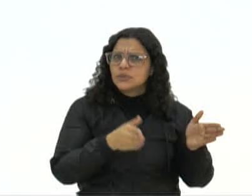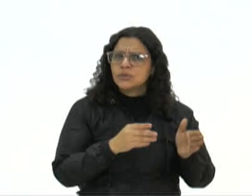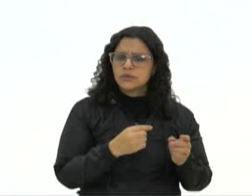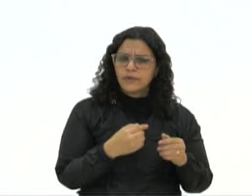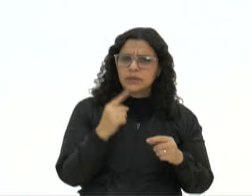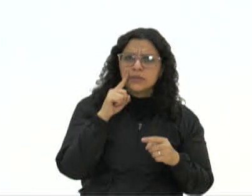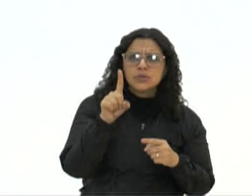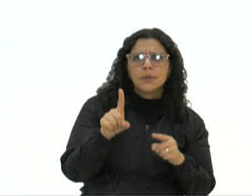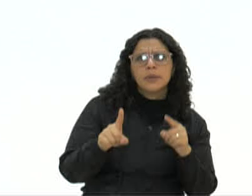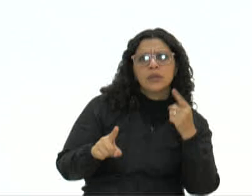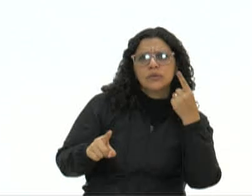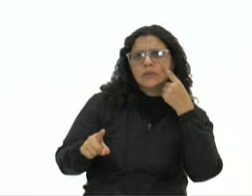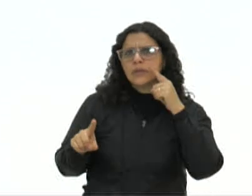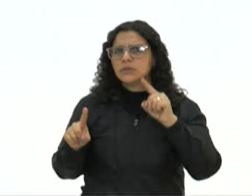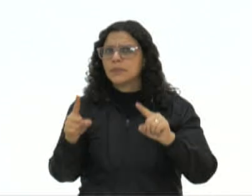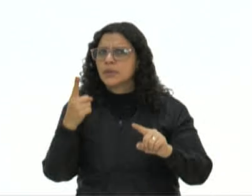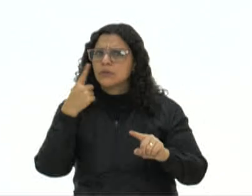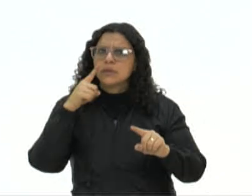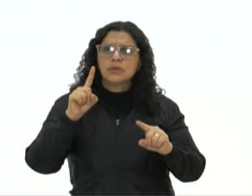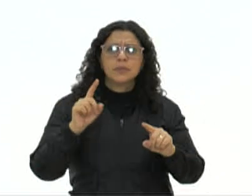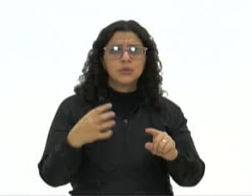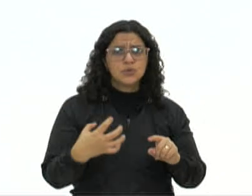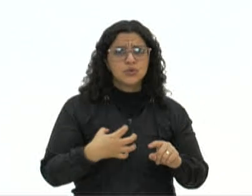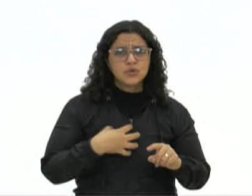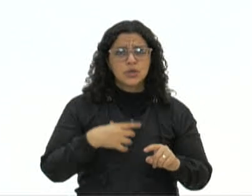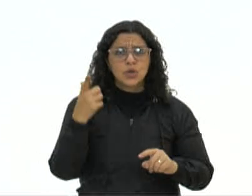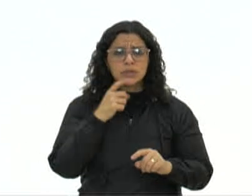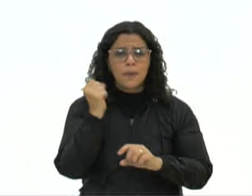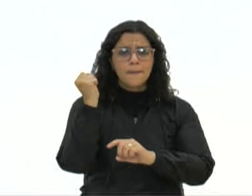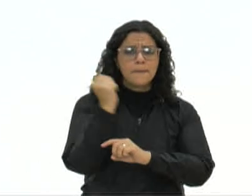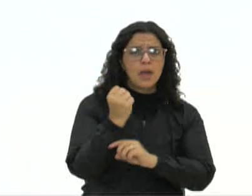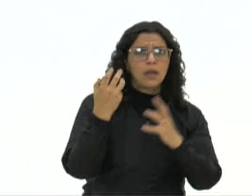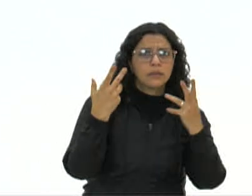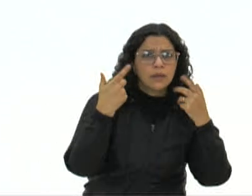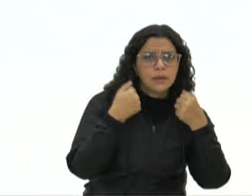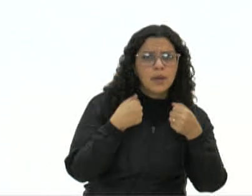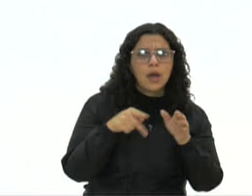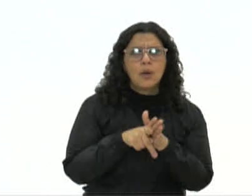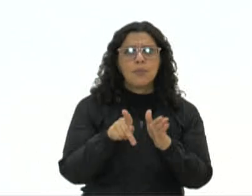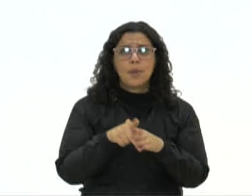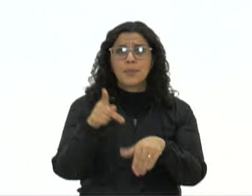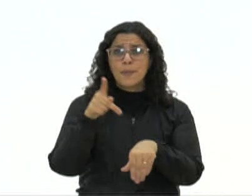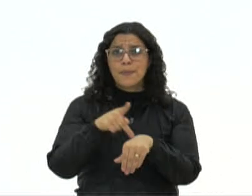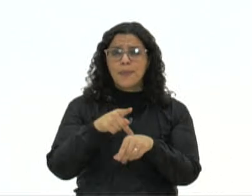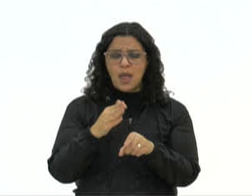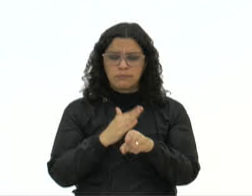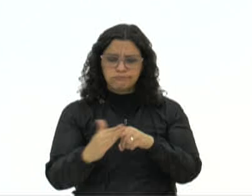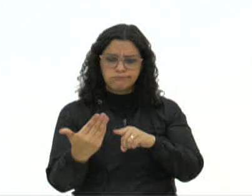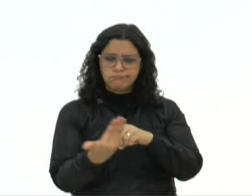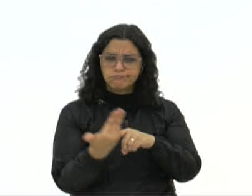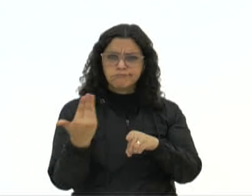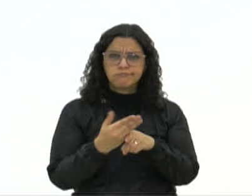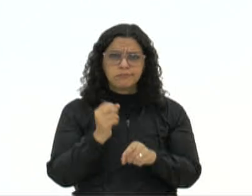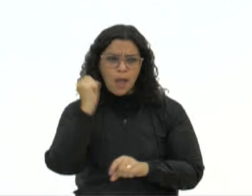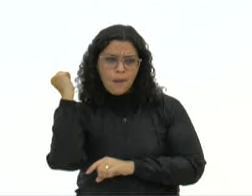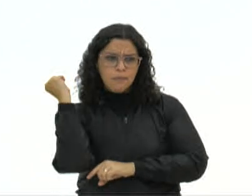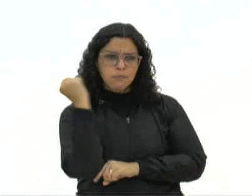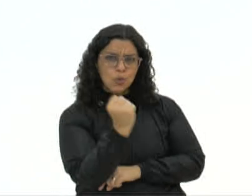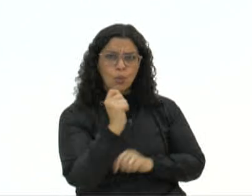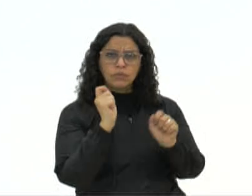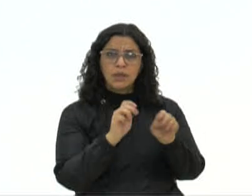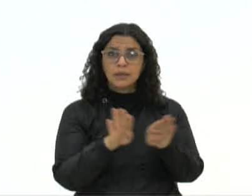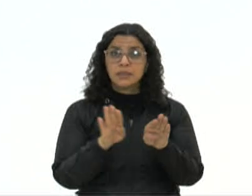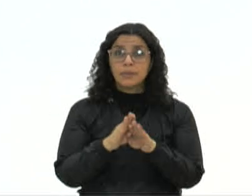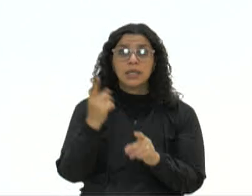técnicas para a própria sobrevivência, para caçar, né, afiando a lâmina de pedras, para caçar animais, descobrir